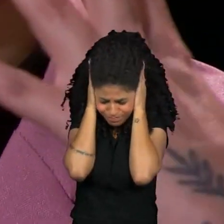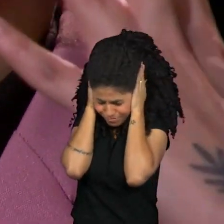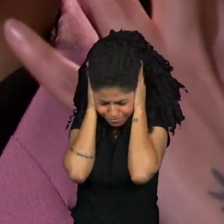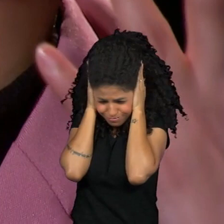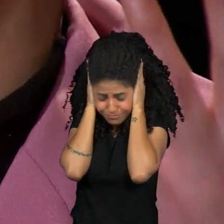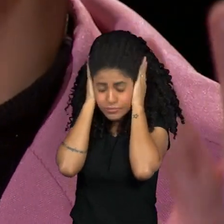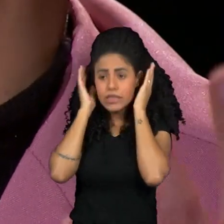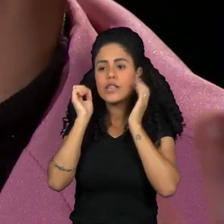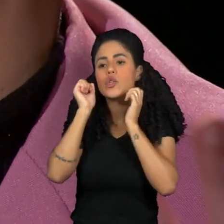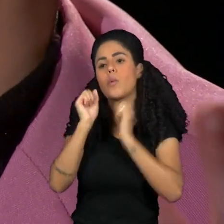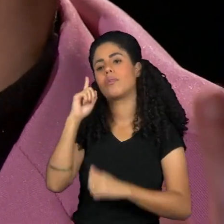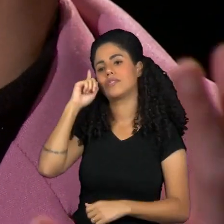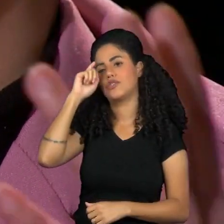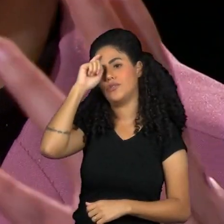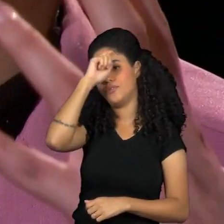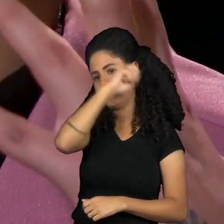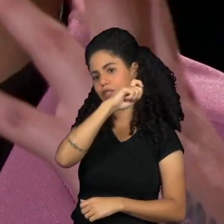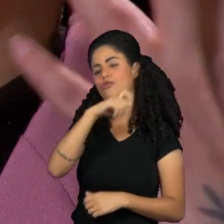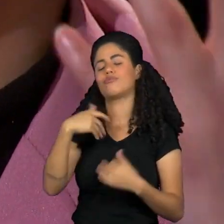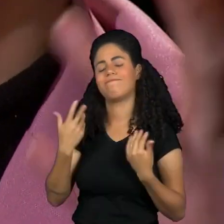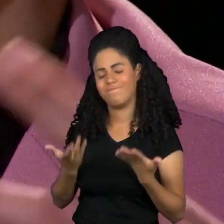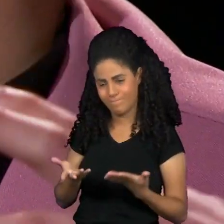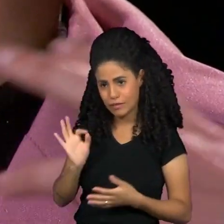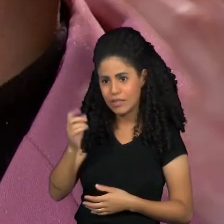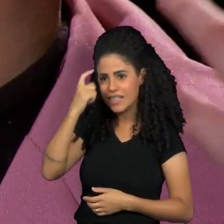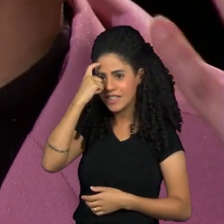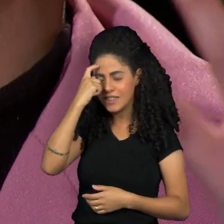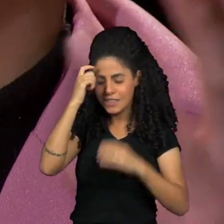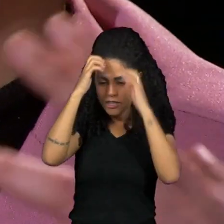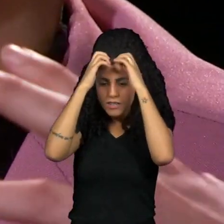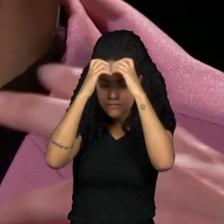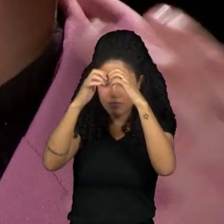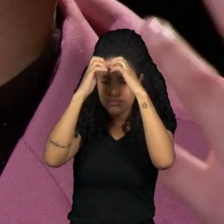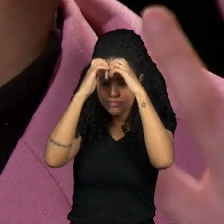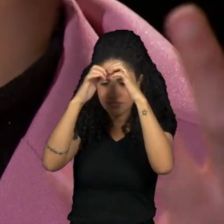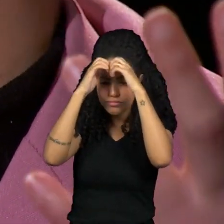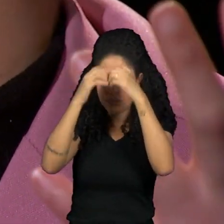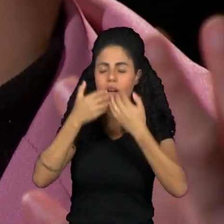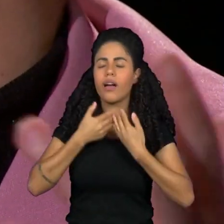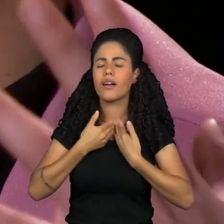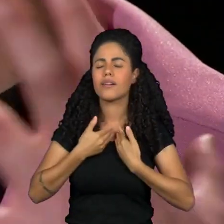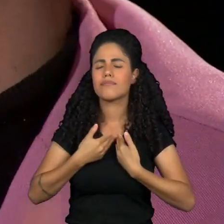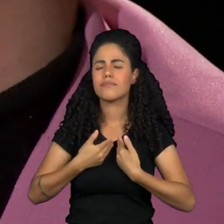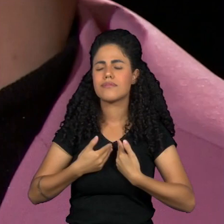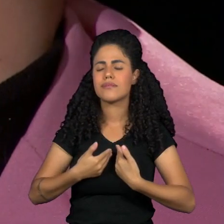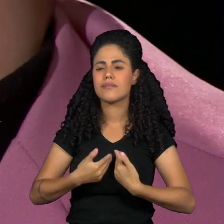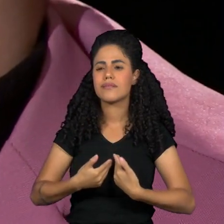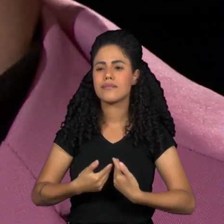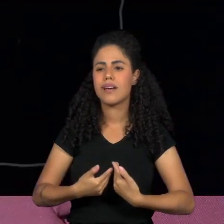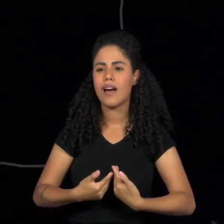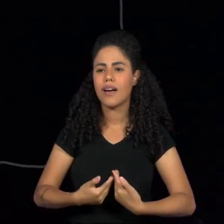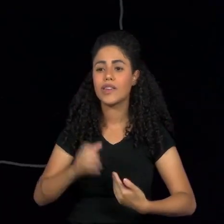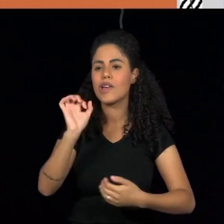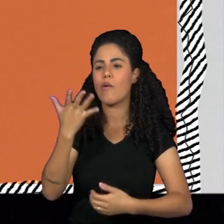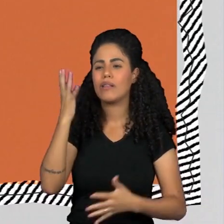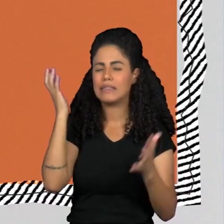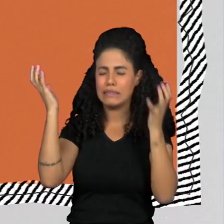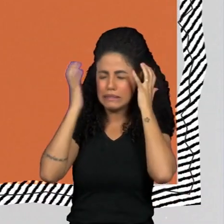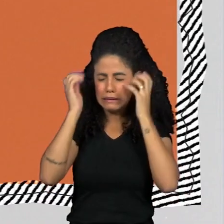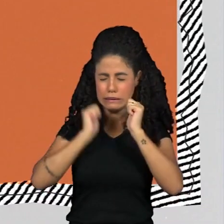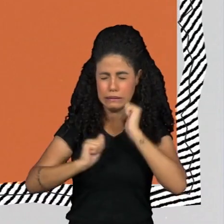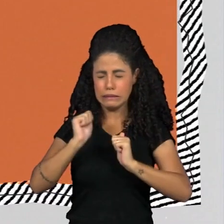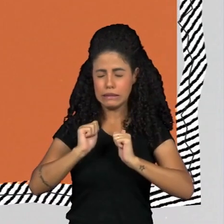ser muito alto. E aquele cérebro começa a ficar cansado e entra em exaustão e vem a crise.